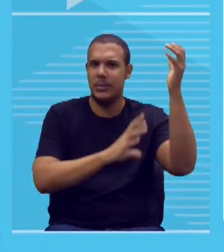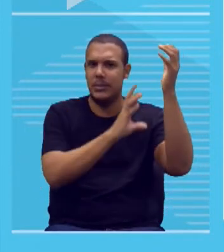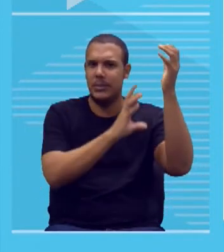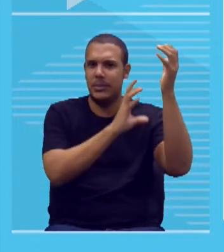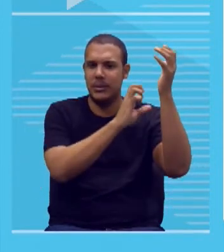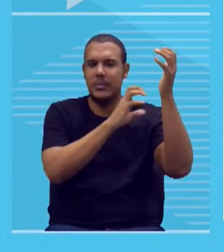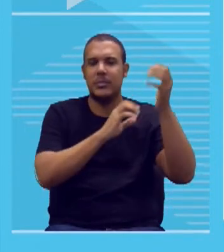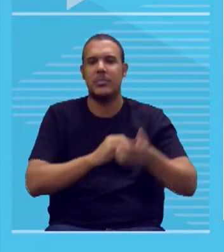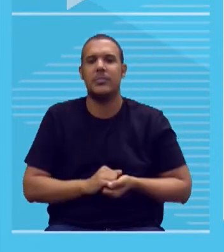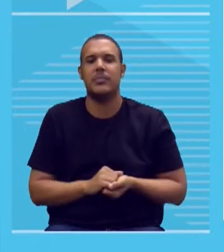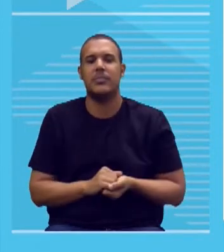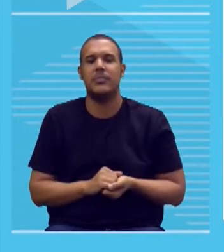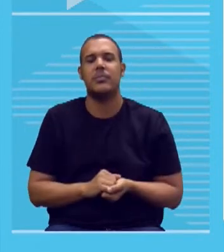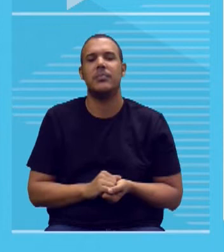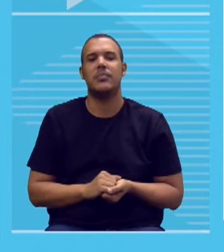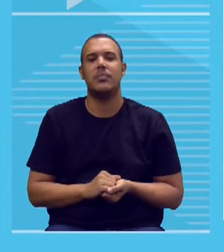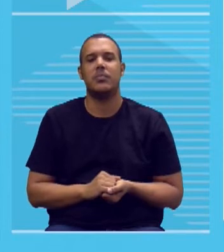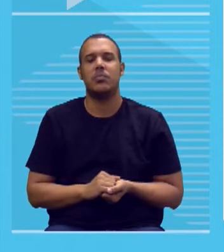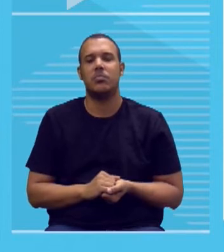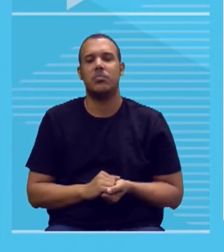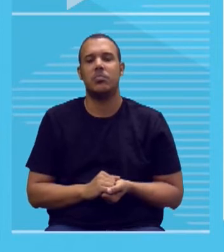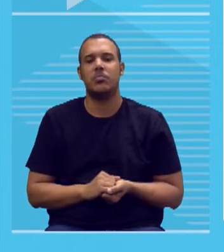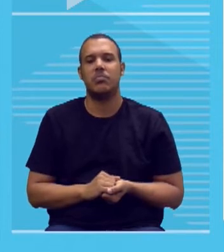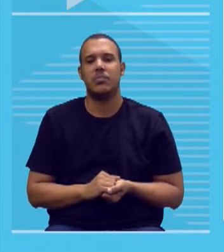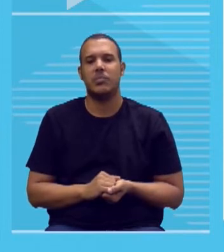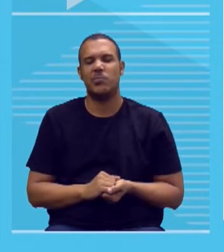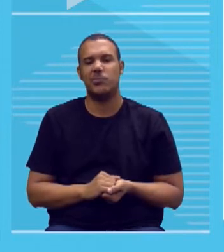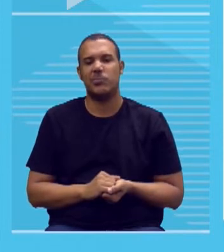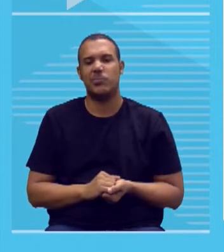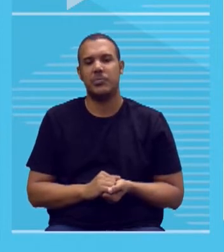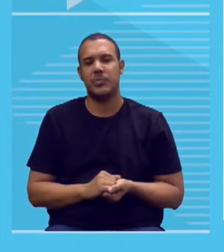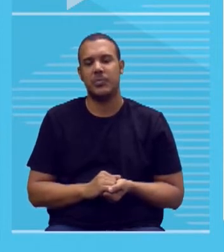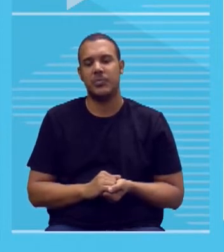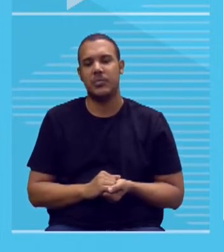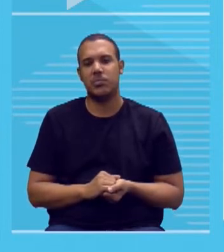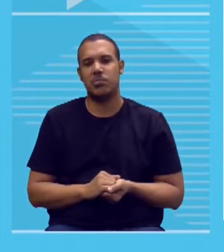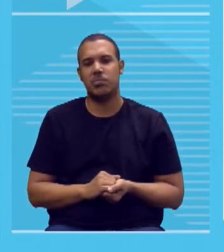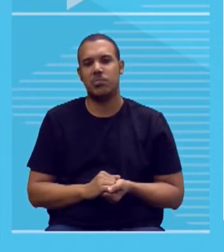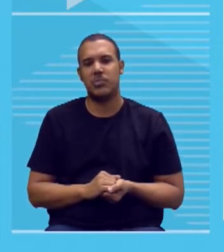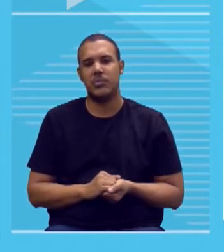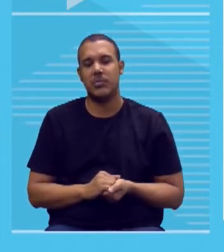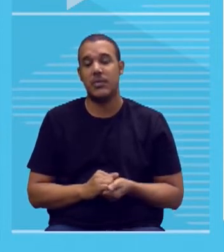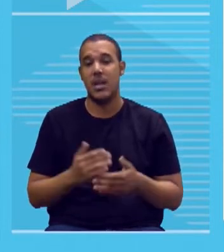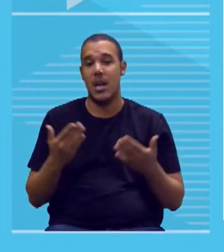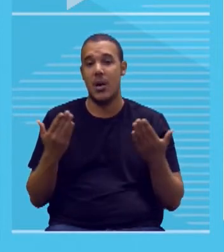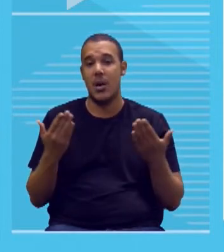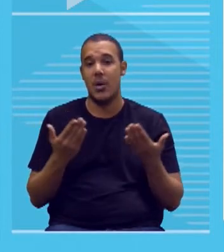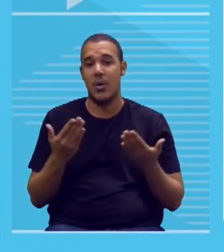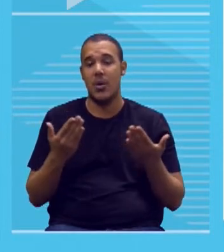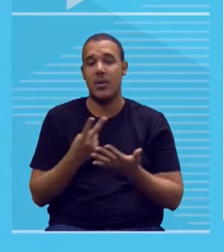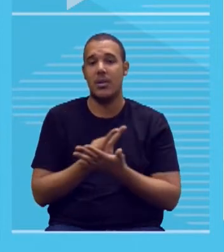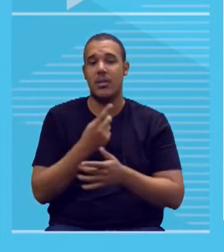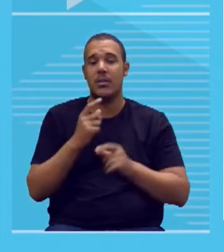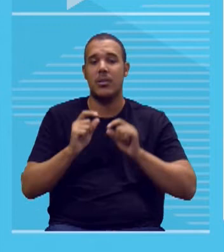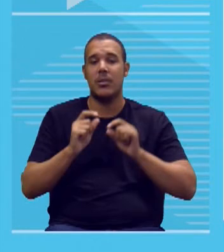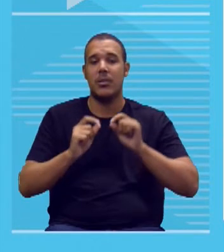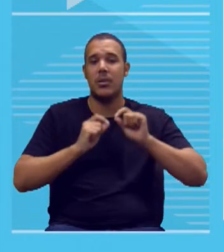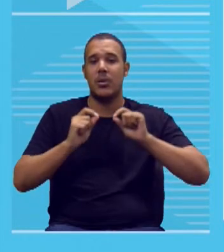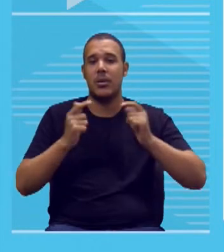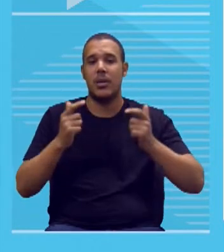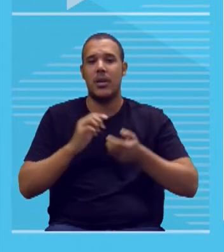mais o professor e agora e agora sabe o que que vai acontecer